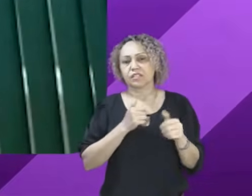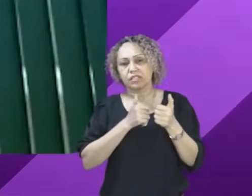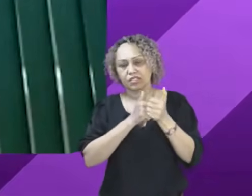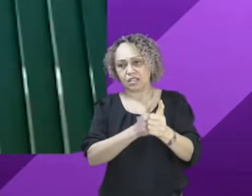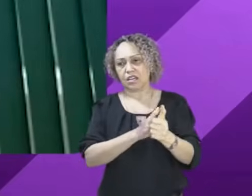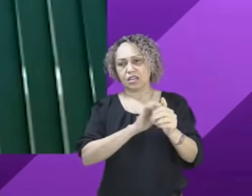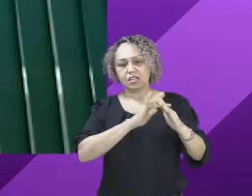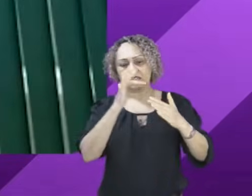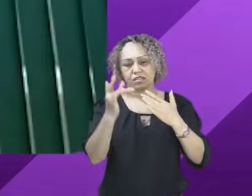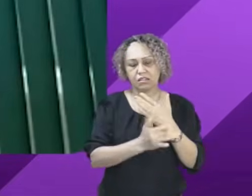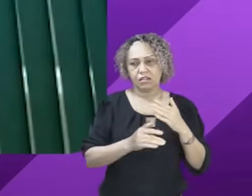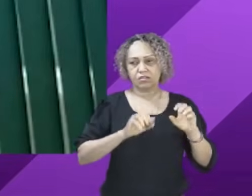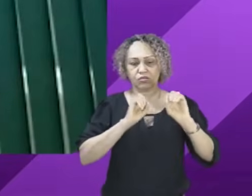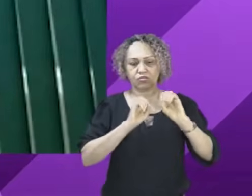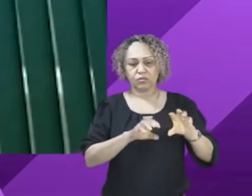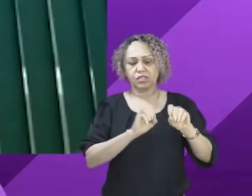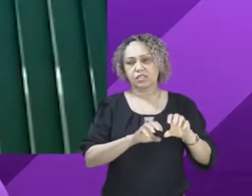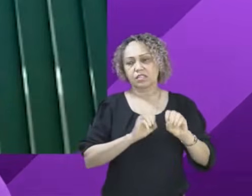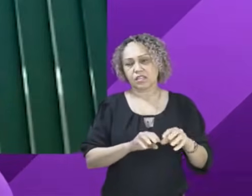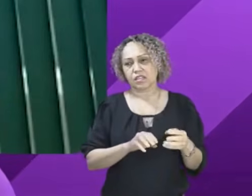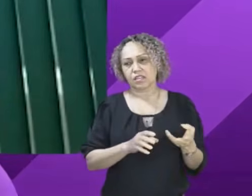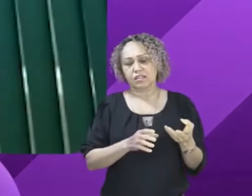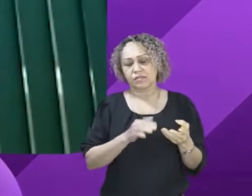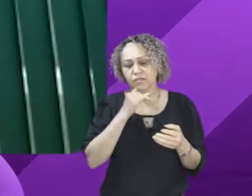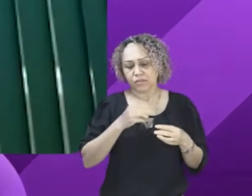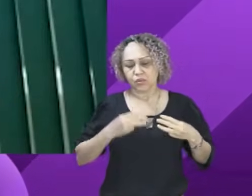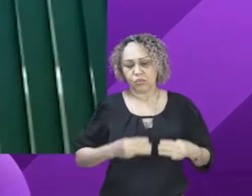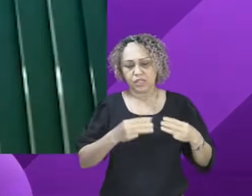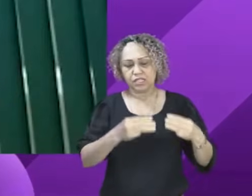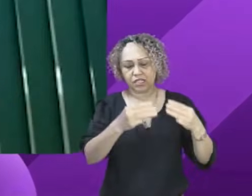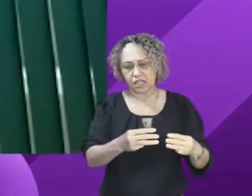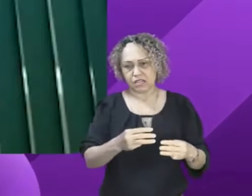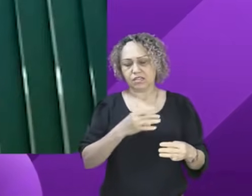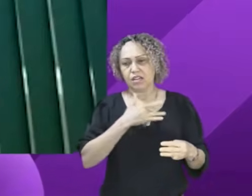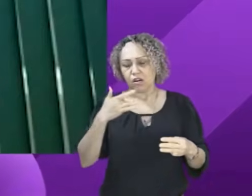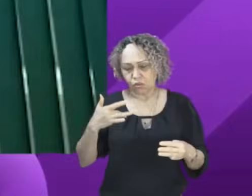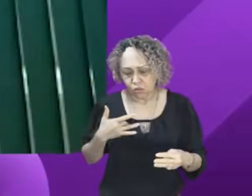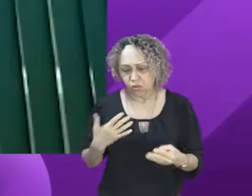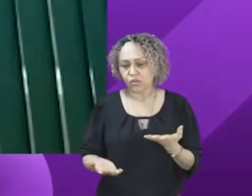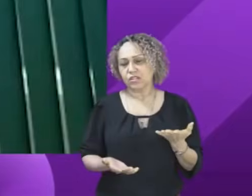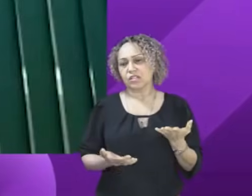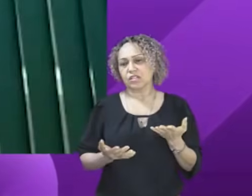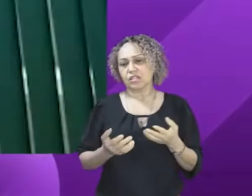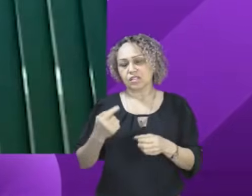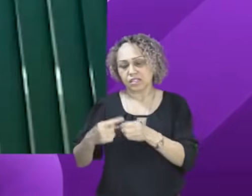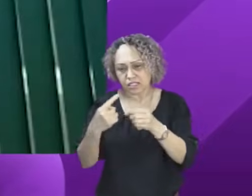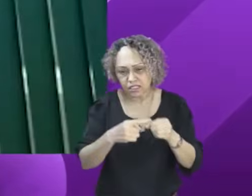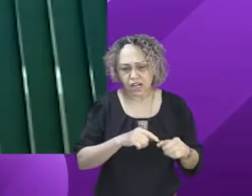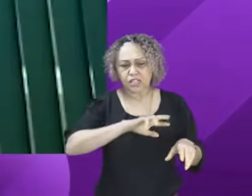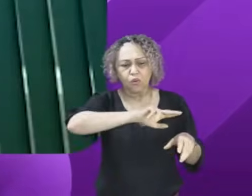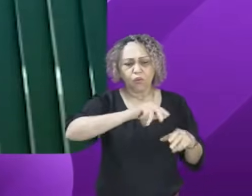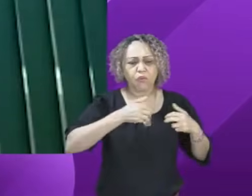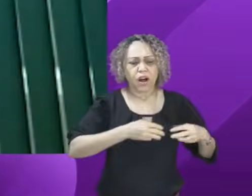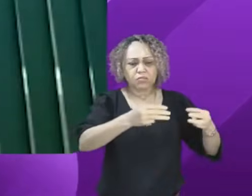Saúde, Ministério da Educação, Ministério das Cidades, os ministérios mesmo do governo Lula, estar ligado nas redes sociais